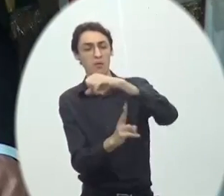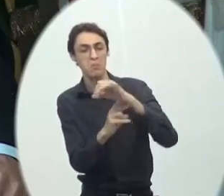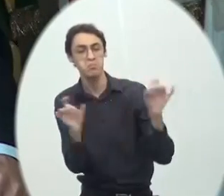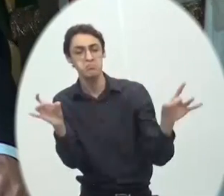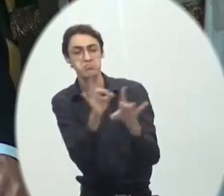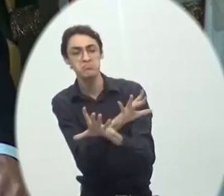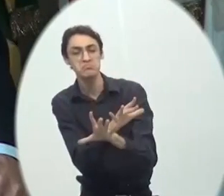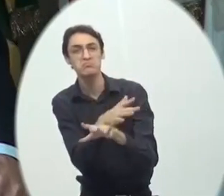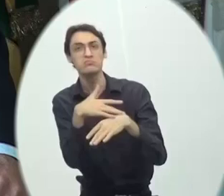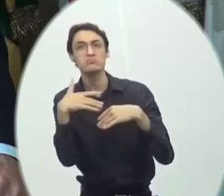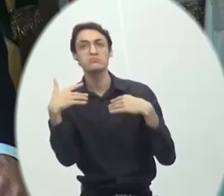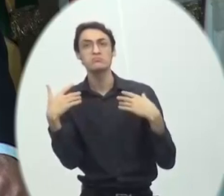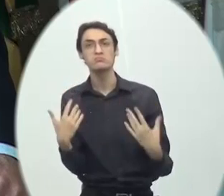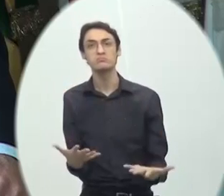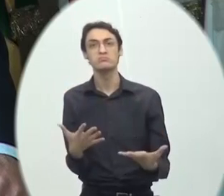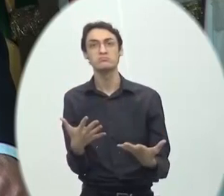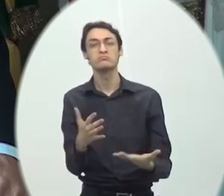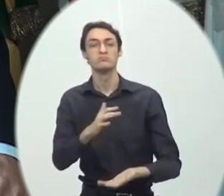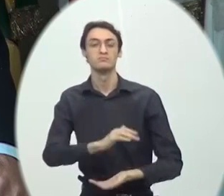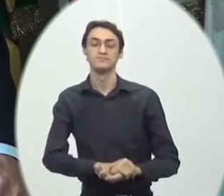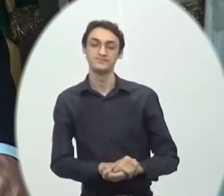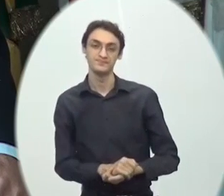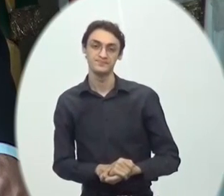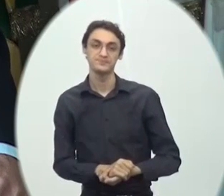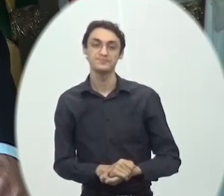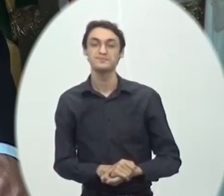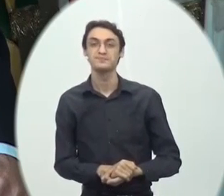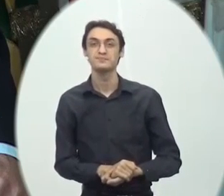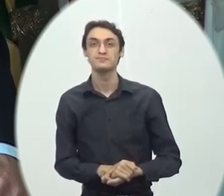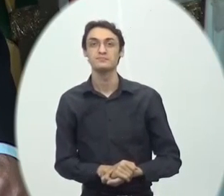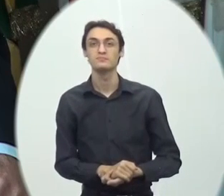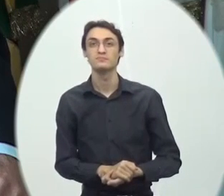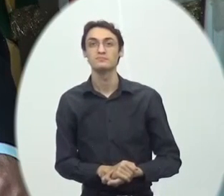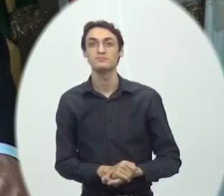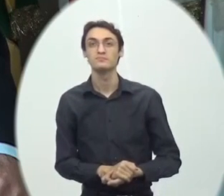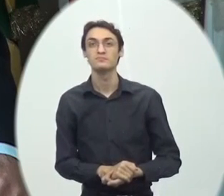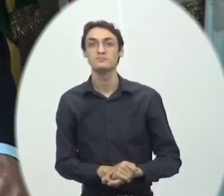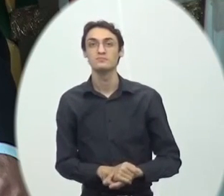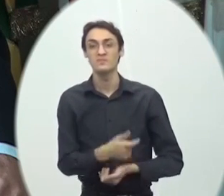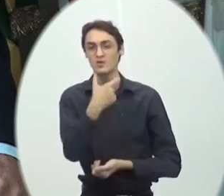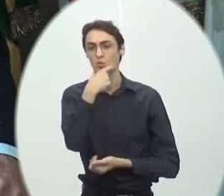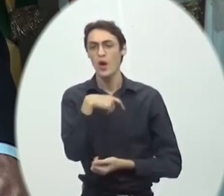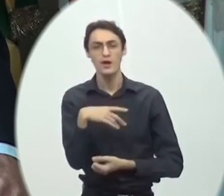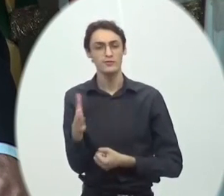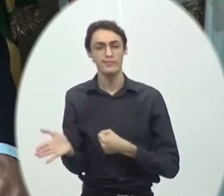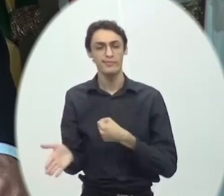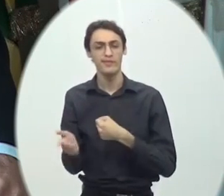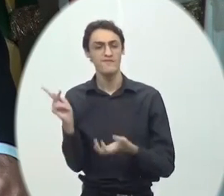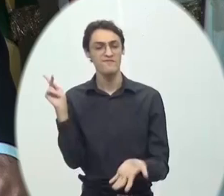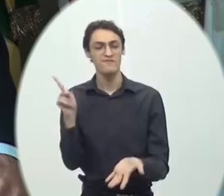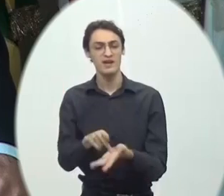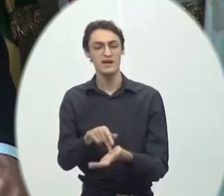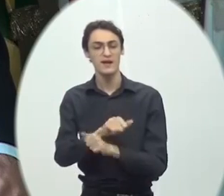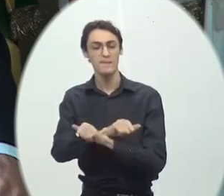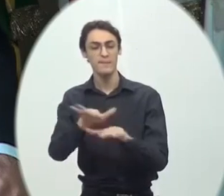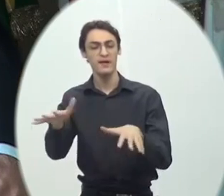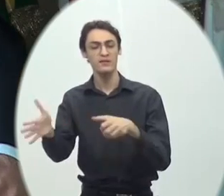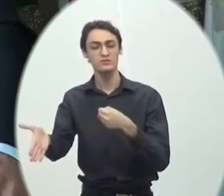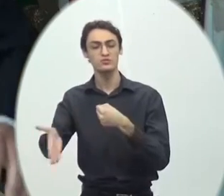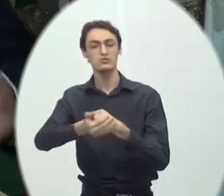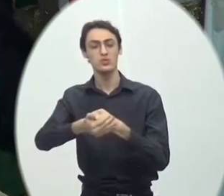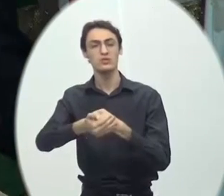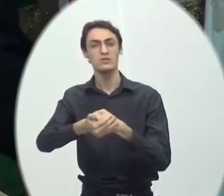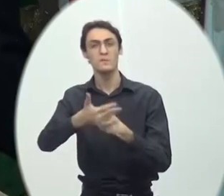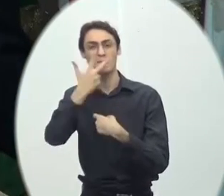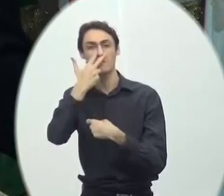tinha executado as melhorias naquela ponte. Eu acho que estão escondendo a verdade para esse vereador. Será